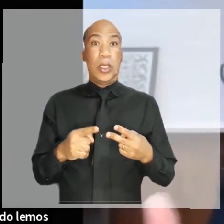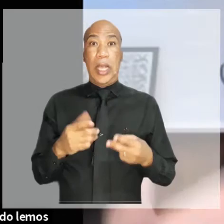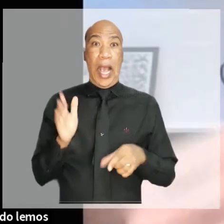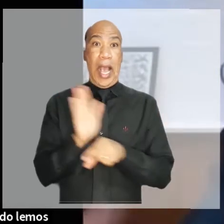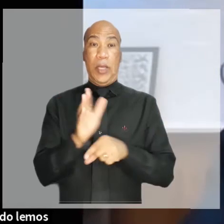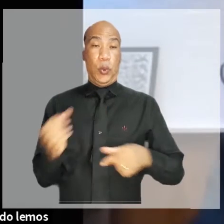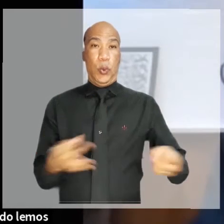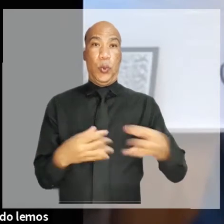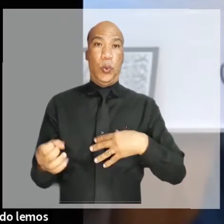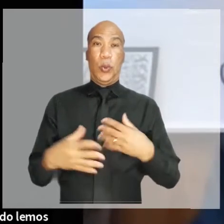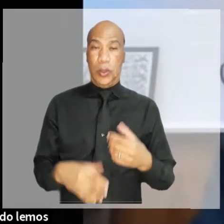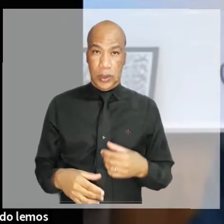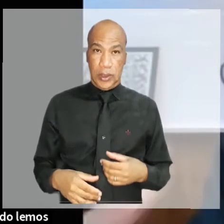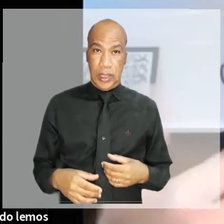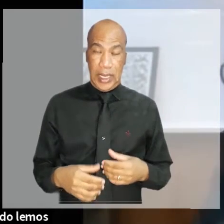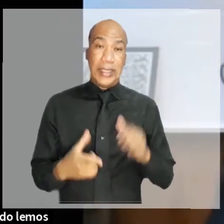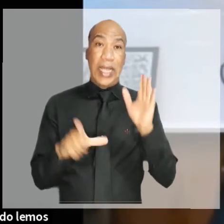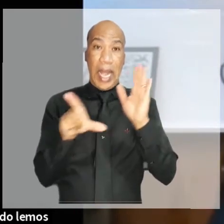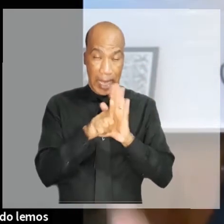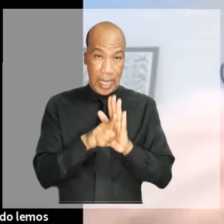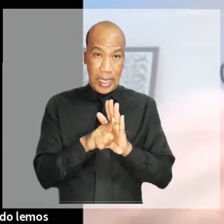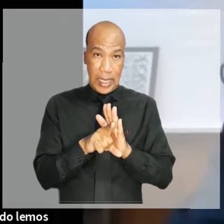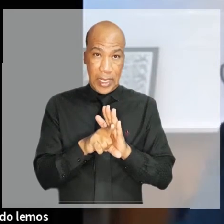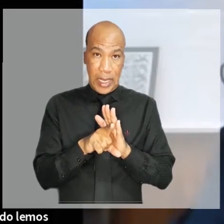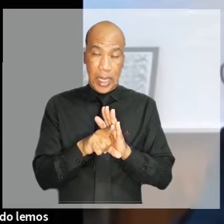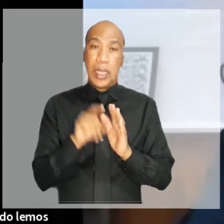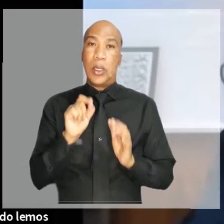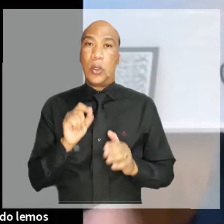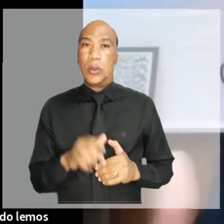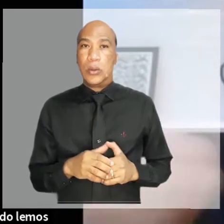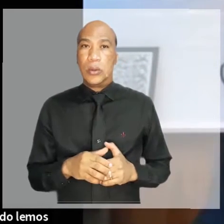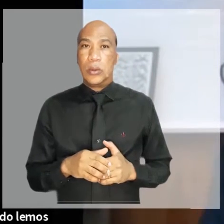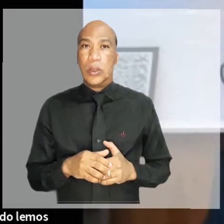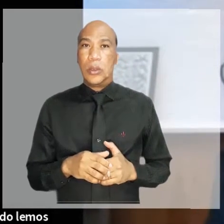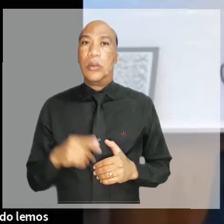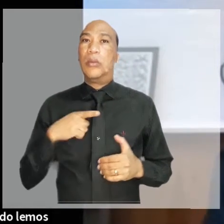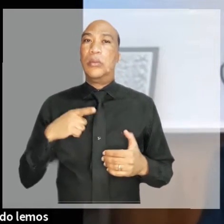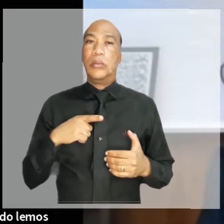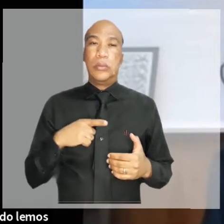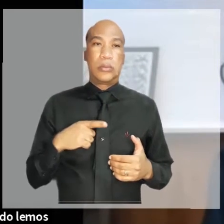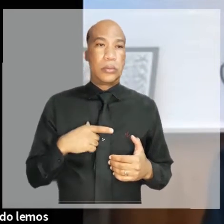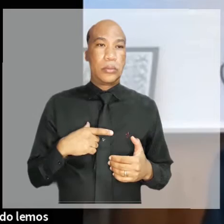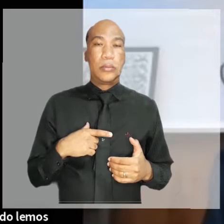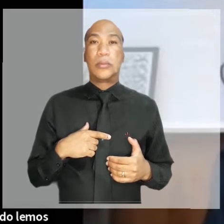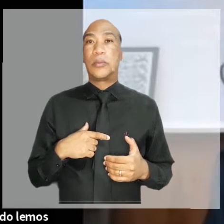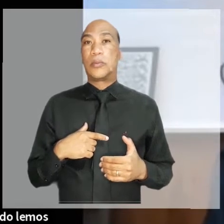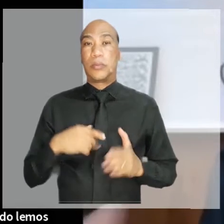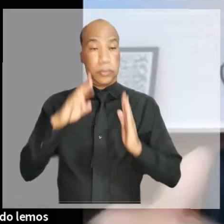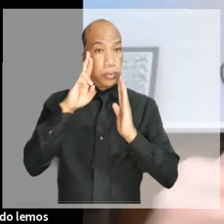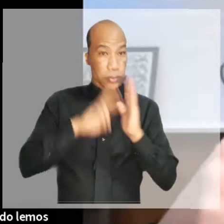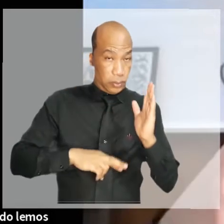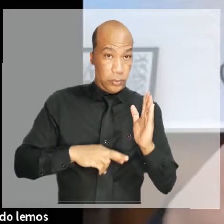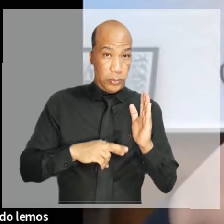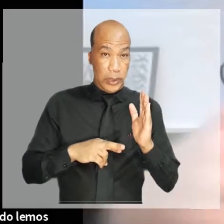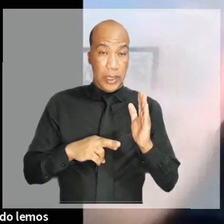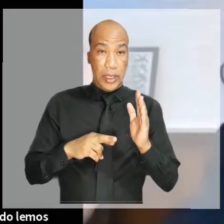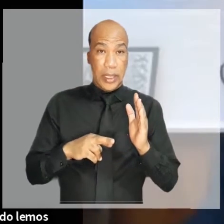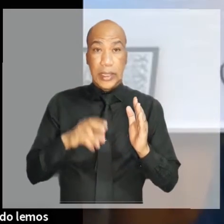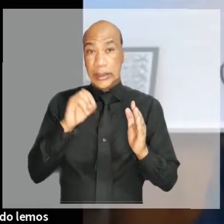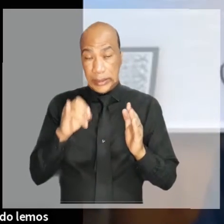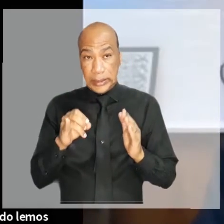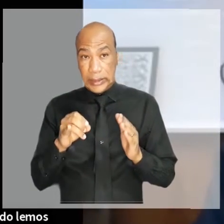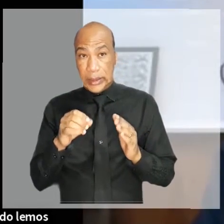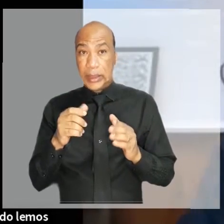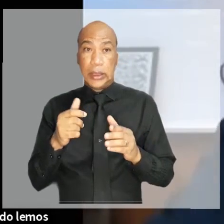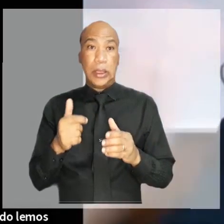das quais, se são cumpridas, permite ao inovador, seja ele no poder público ou no poder privado, seguir